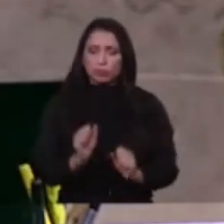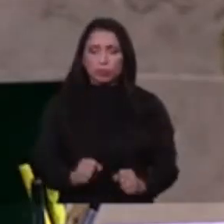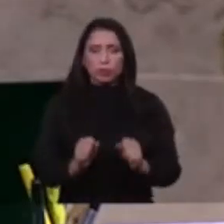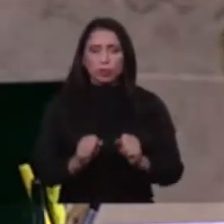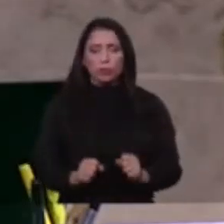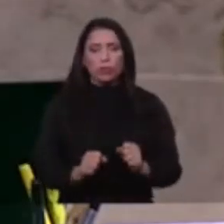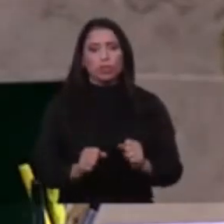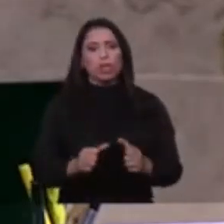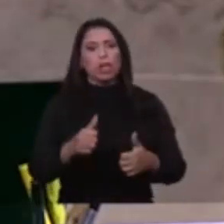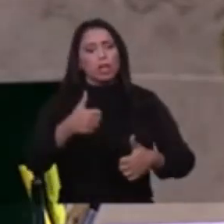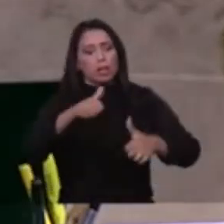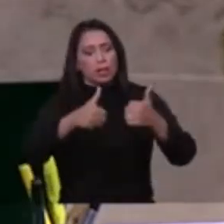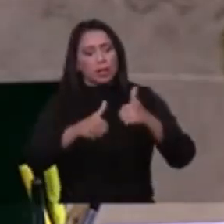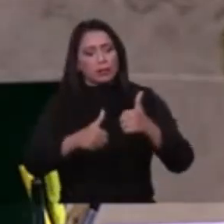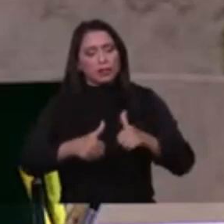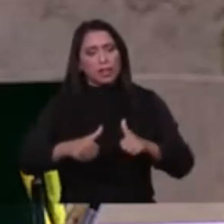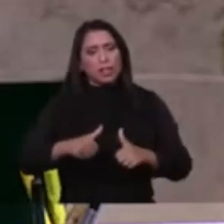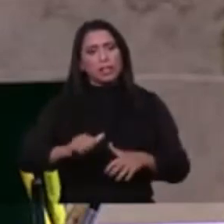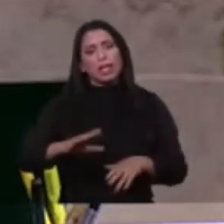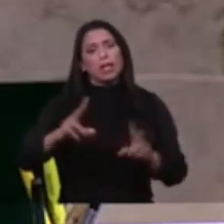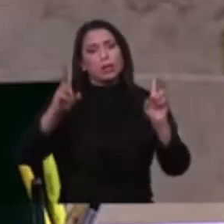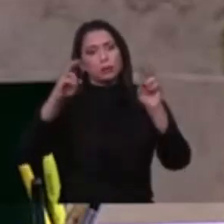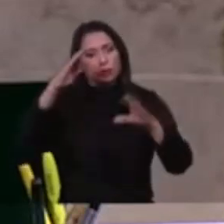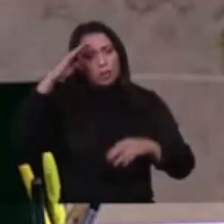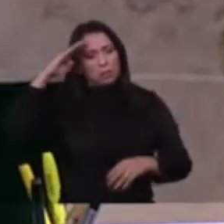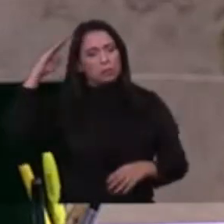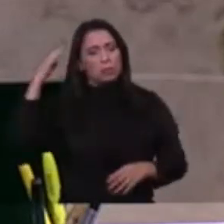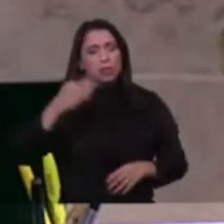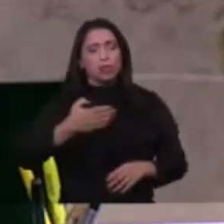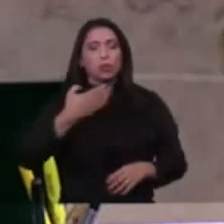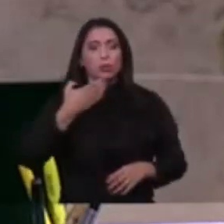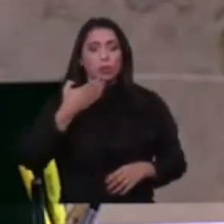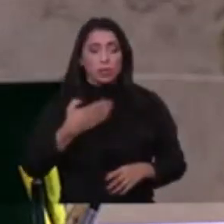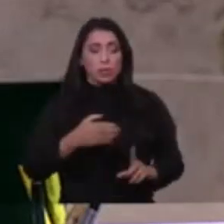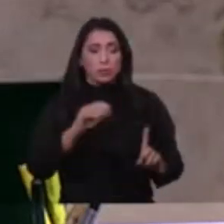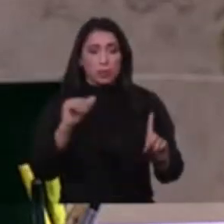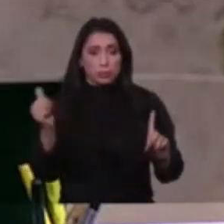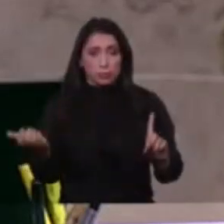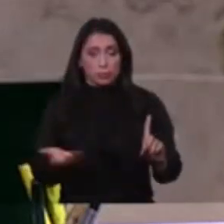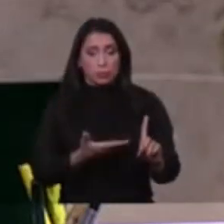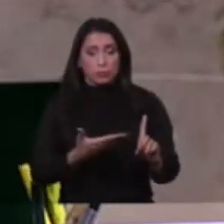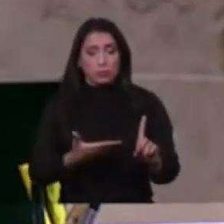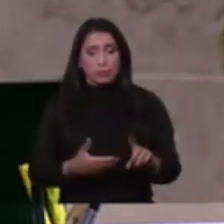exame do mérito das imputações assacadas em face do imputado.